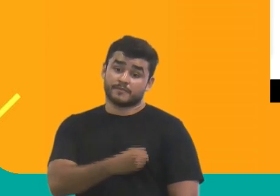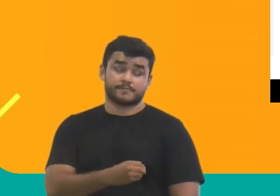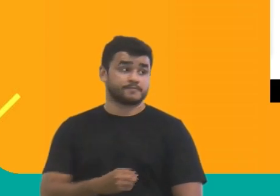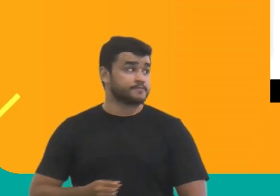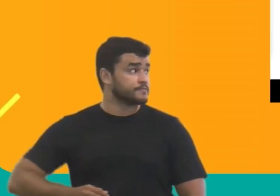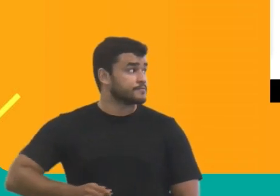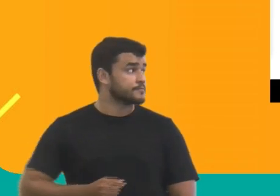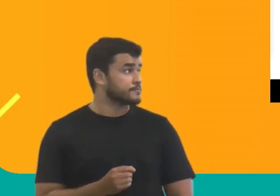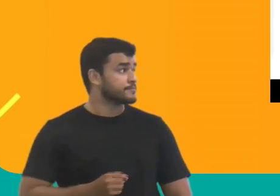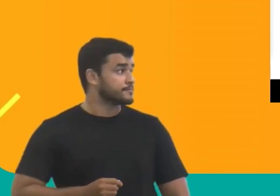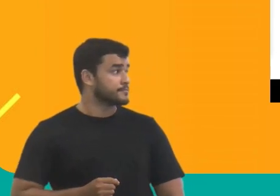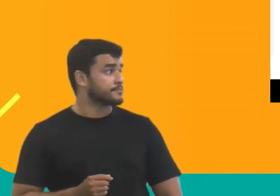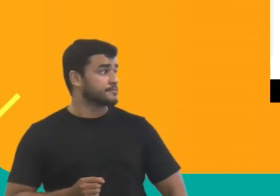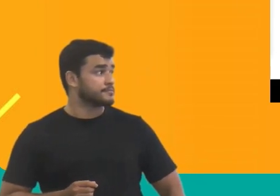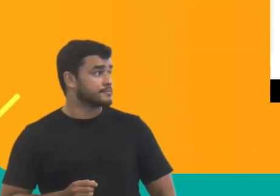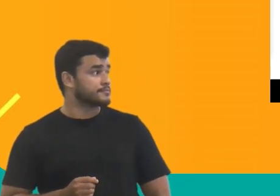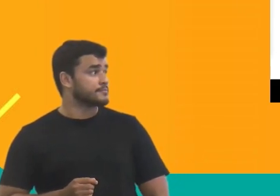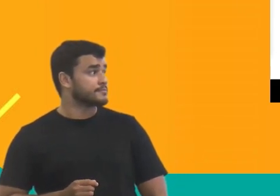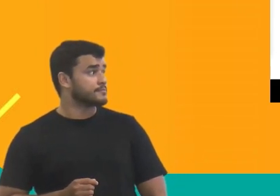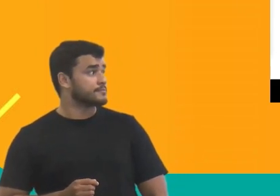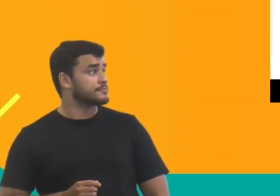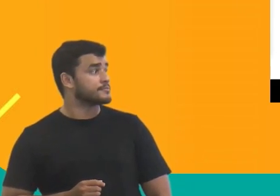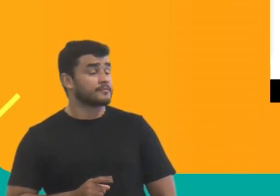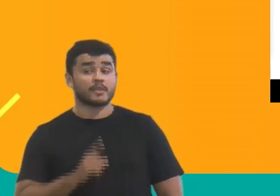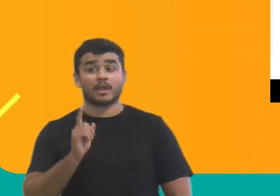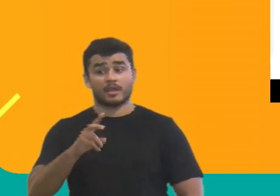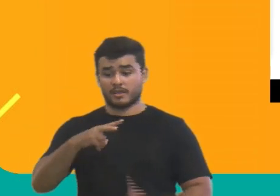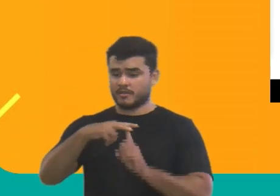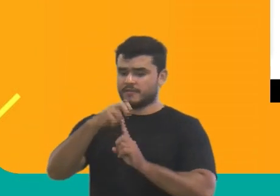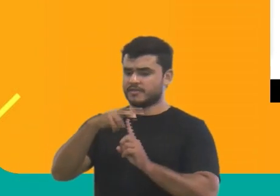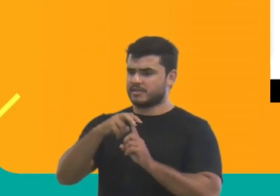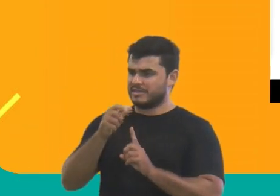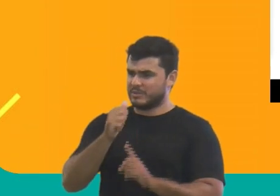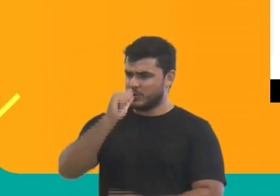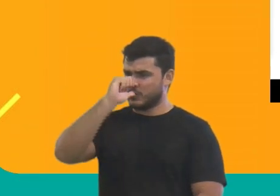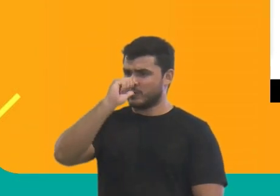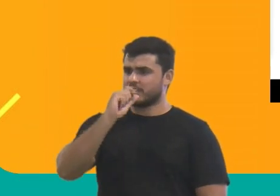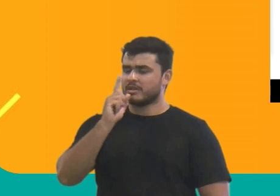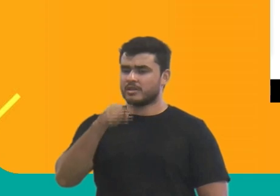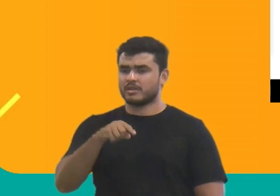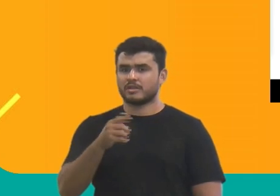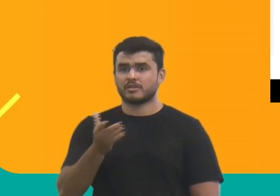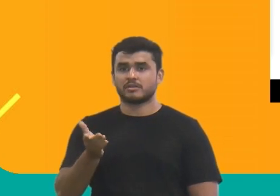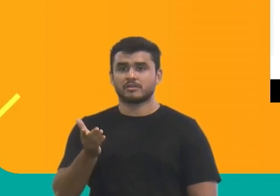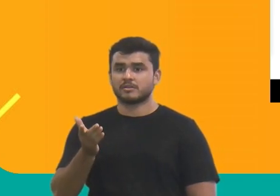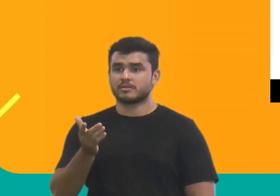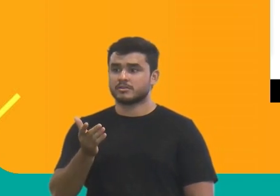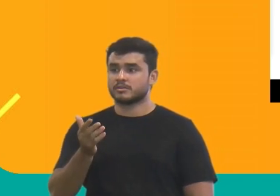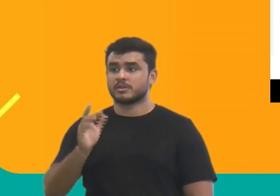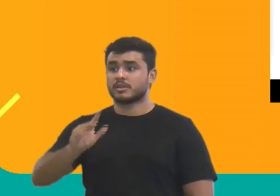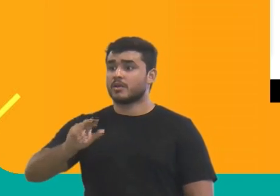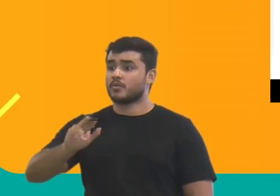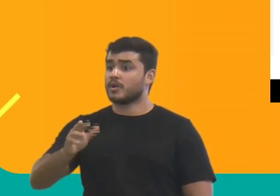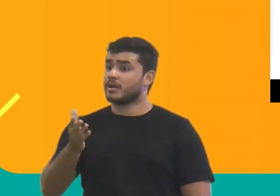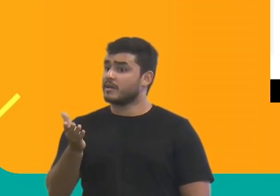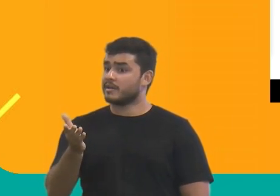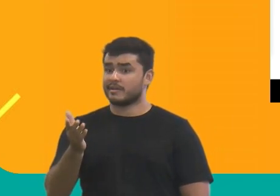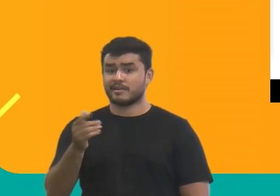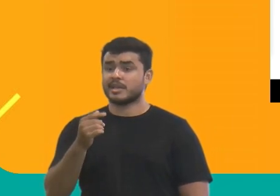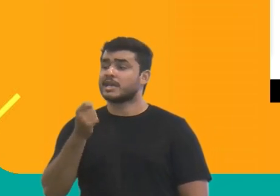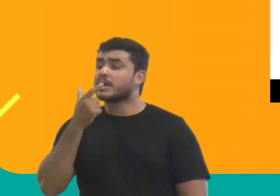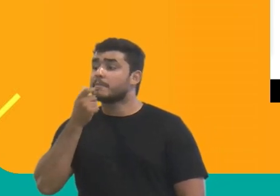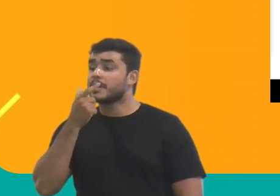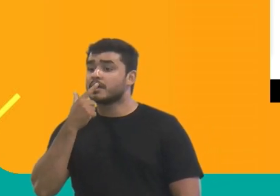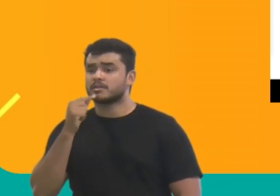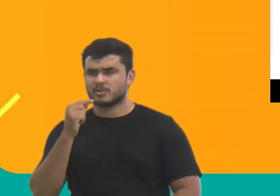dengue... Diz a velha história, não é um refrigerante, é remédio, né? Remédio não é para ter gosto bom, porque não é nem a pasta de dente do Tangue, né, para a gente comer. Menino,